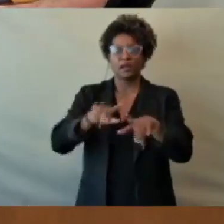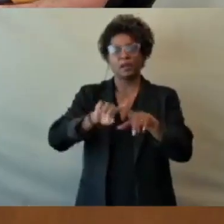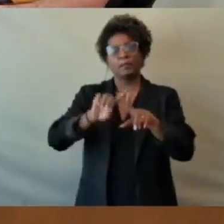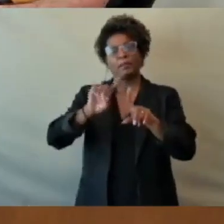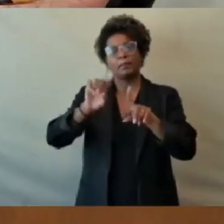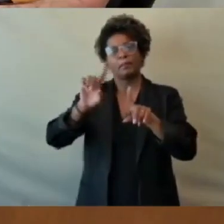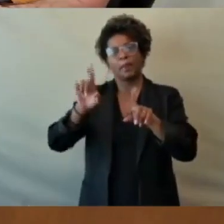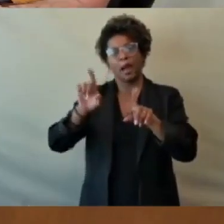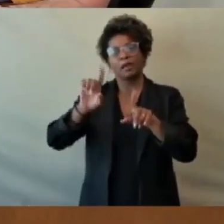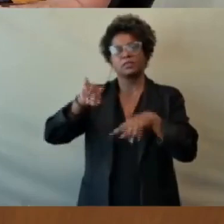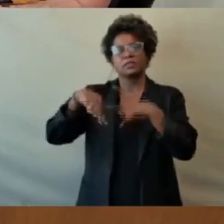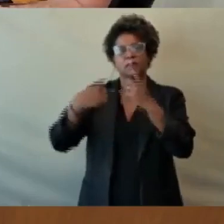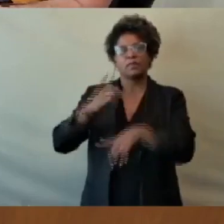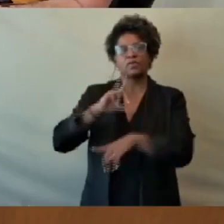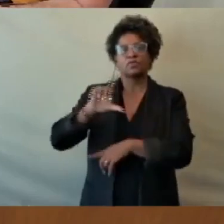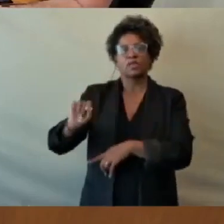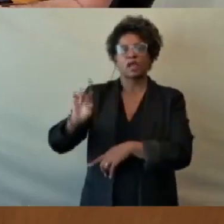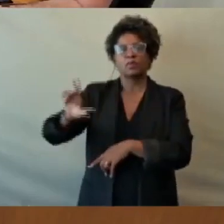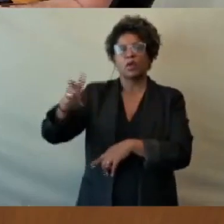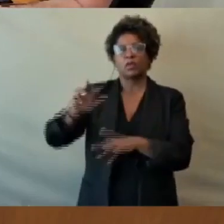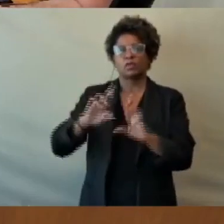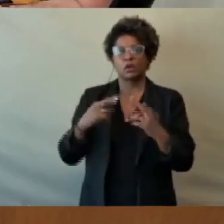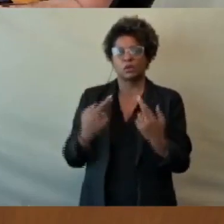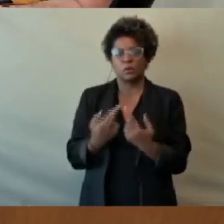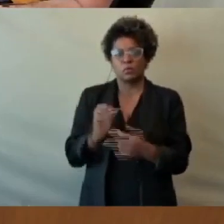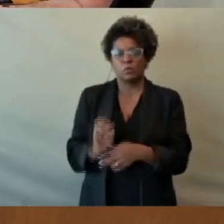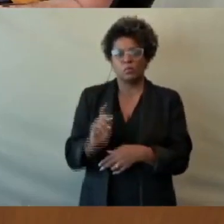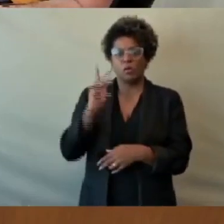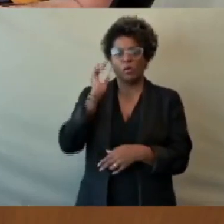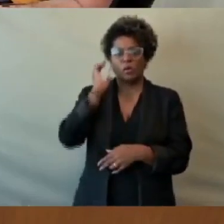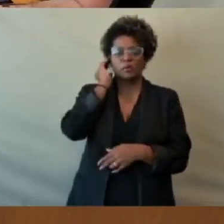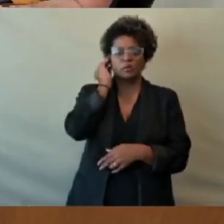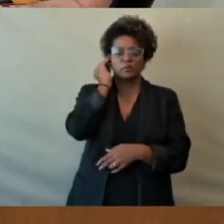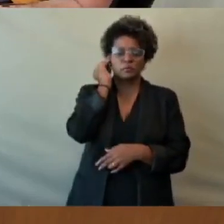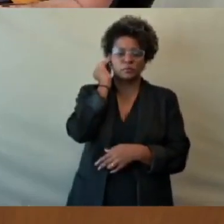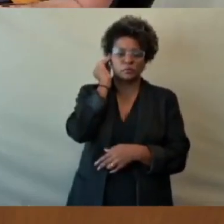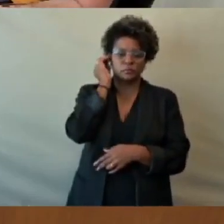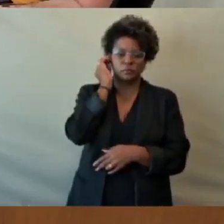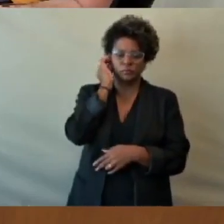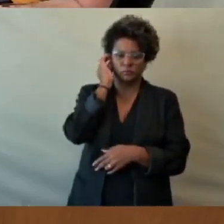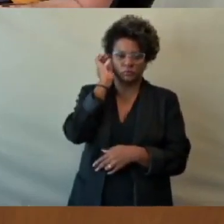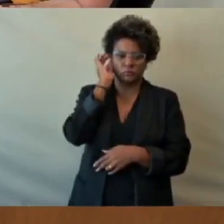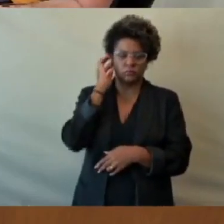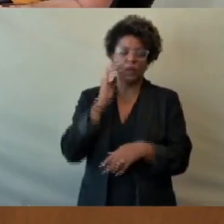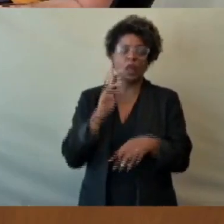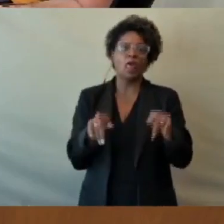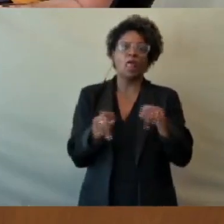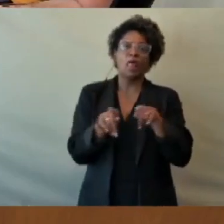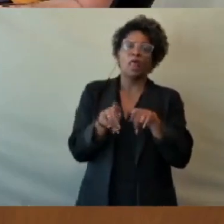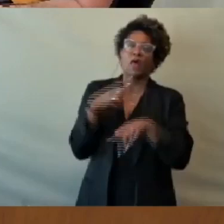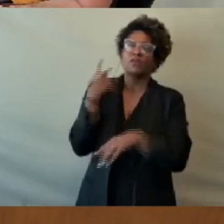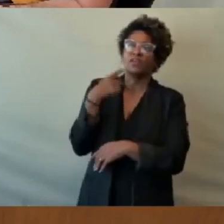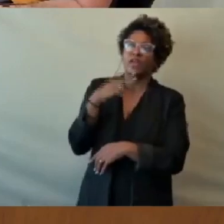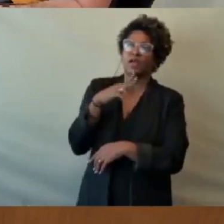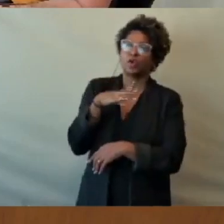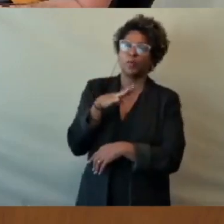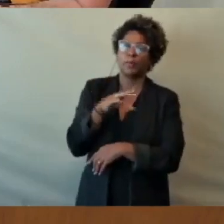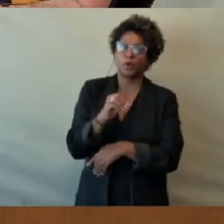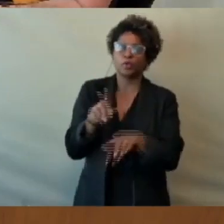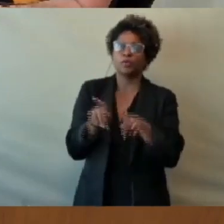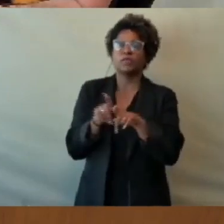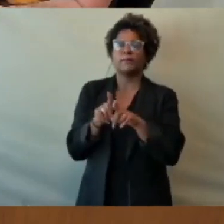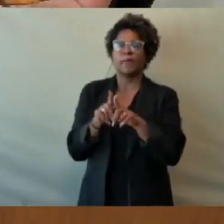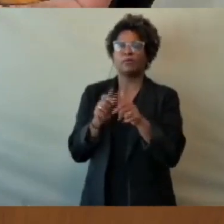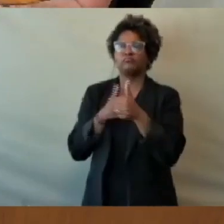de lugar. Gente, eu vou acompanhar virtualmente também, viu, sim, que eu tenho um compromisso de trabalho agora à tarde, mas parabenizar pela iniciativa, viu, que você está